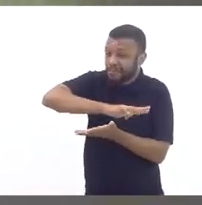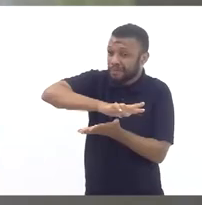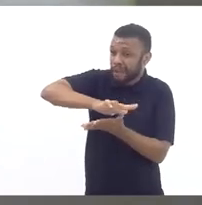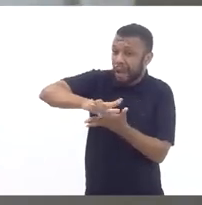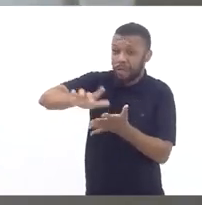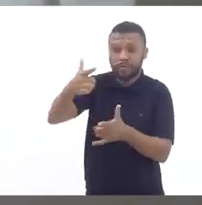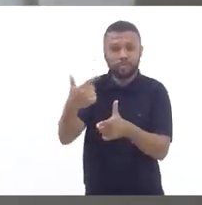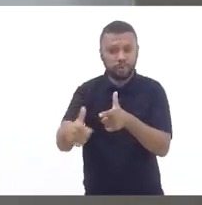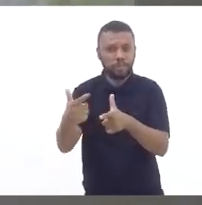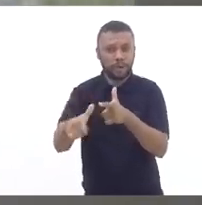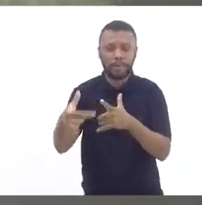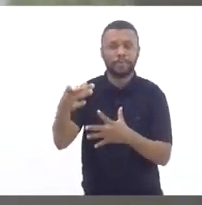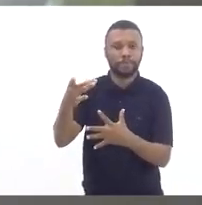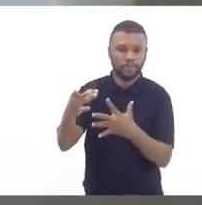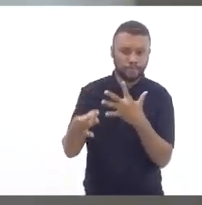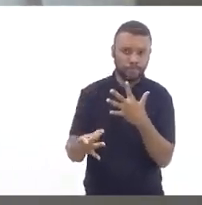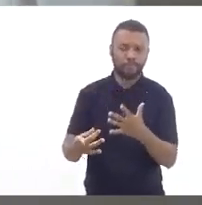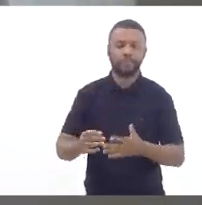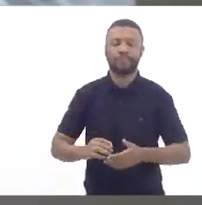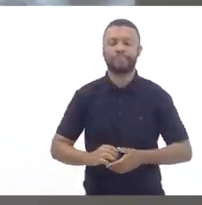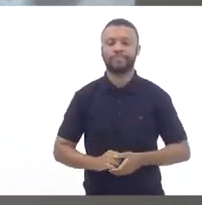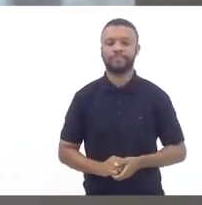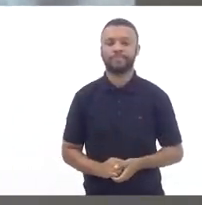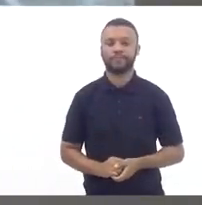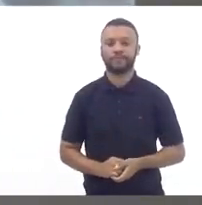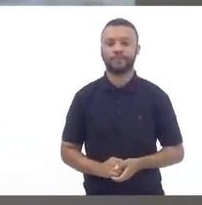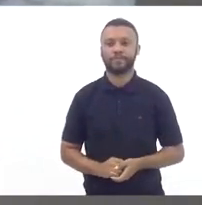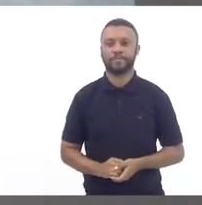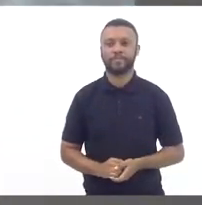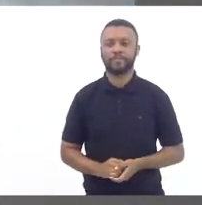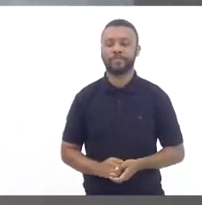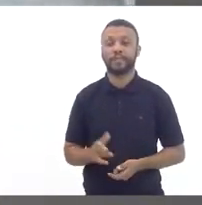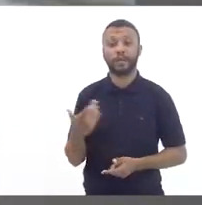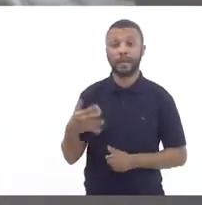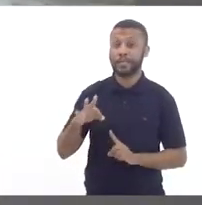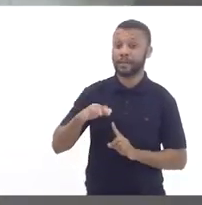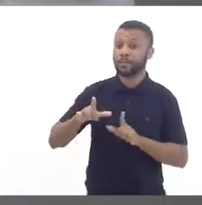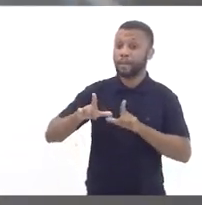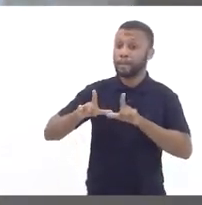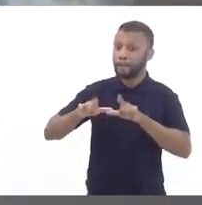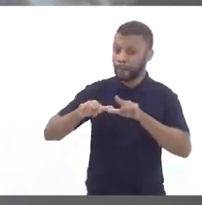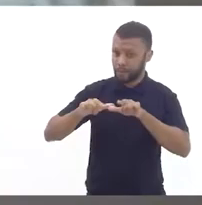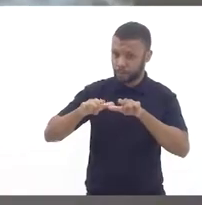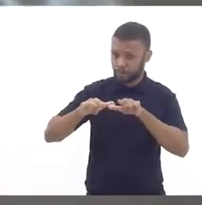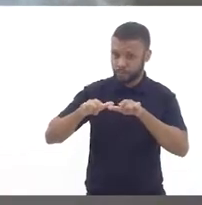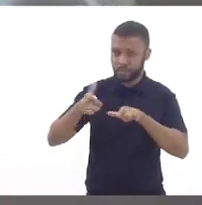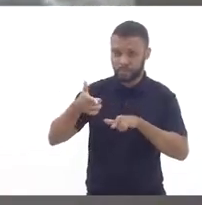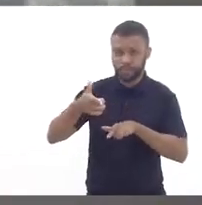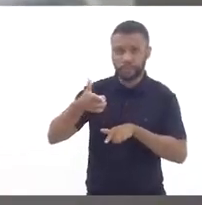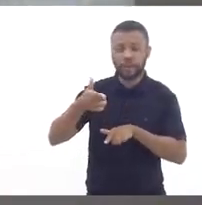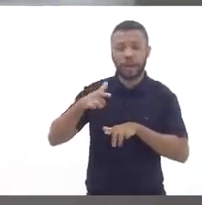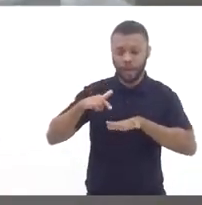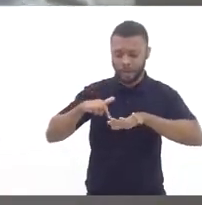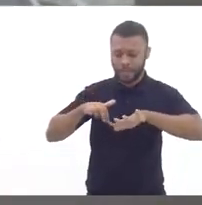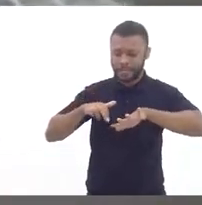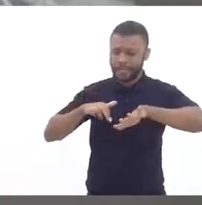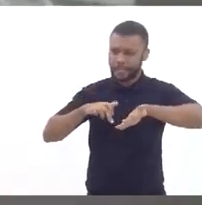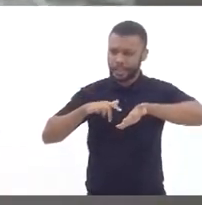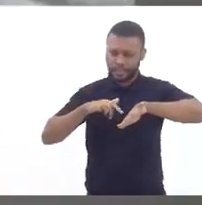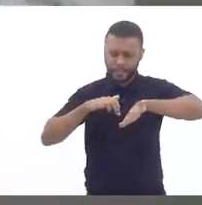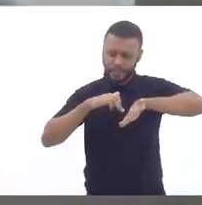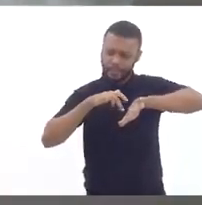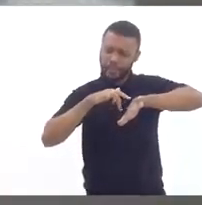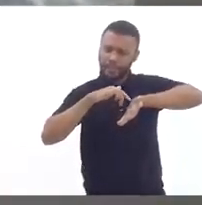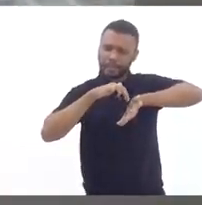Não só aqui, como em outras também. Estação aqui de Bangu. Ó, a escadaria que o pessoal aí